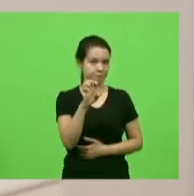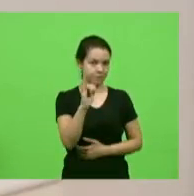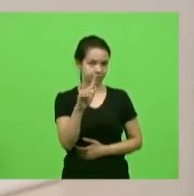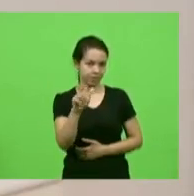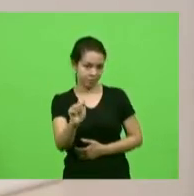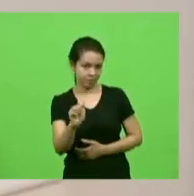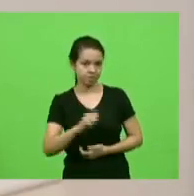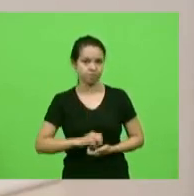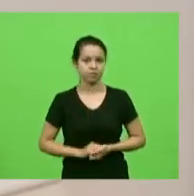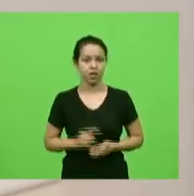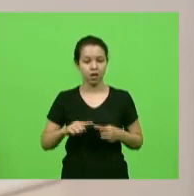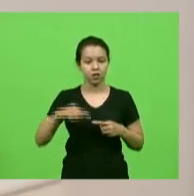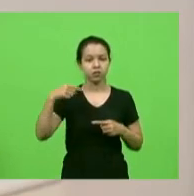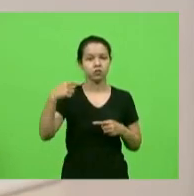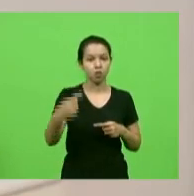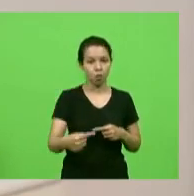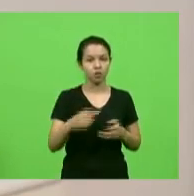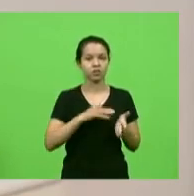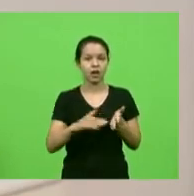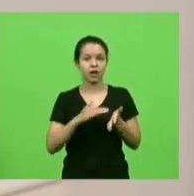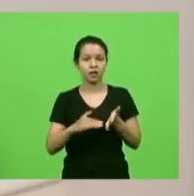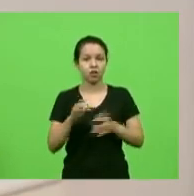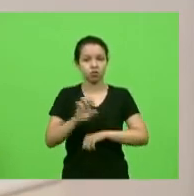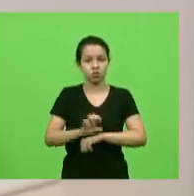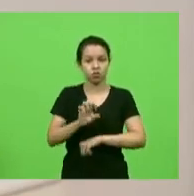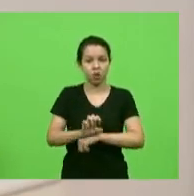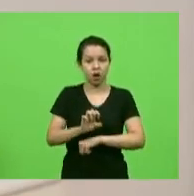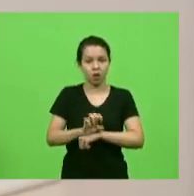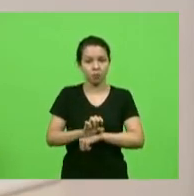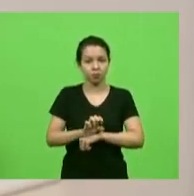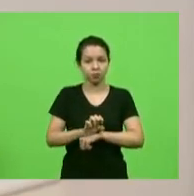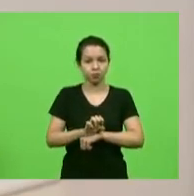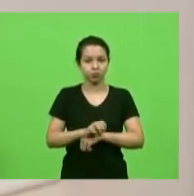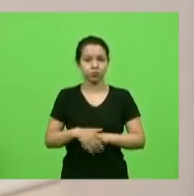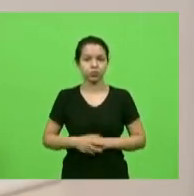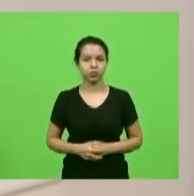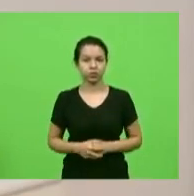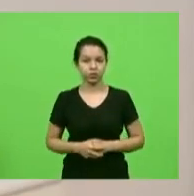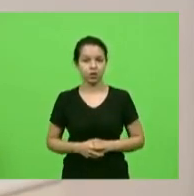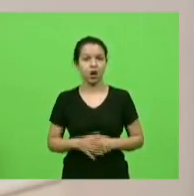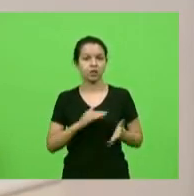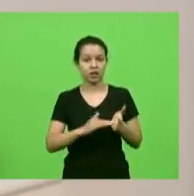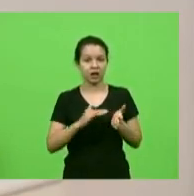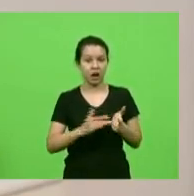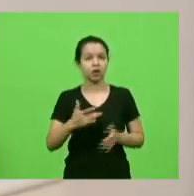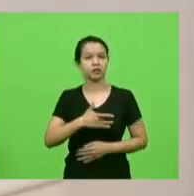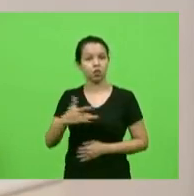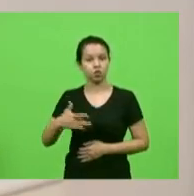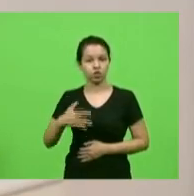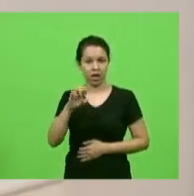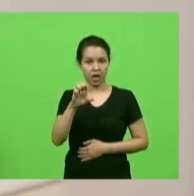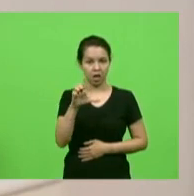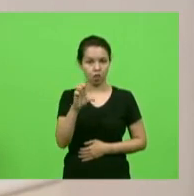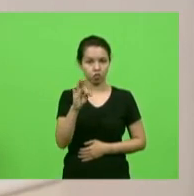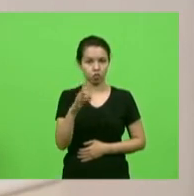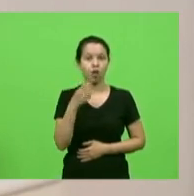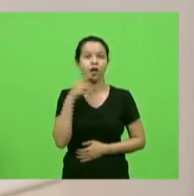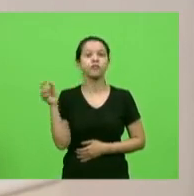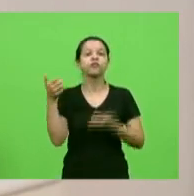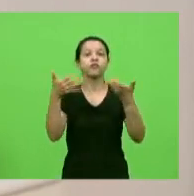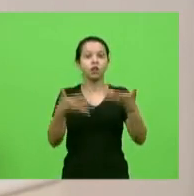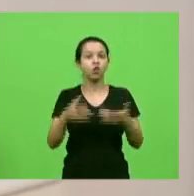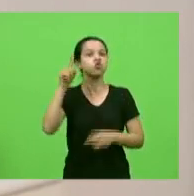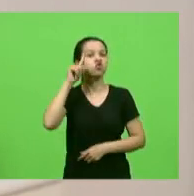sequência, o secretário estadual, o então secretário da Saúde, Elton de Souza Zeferino, afirma que foi no dia